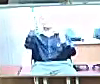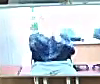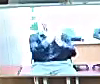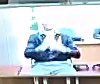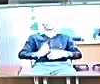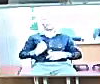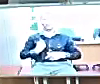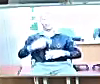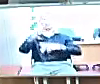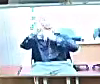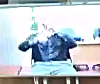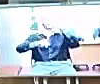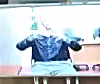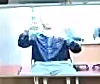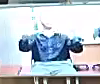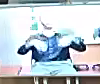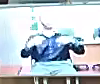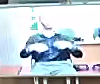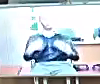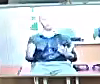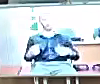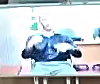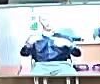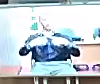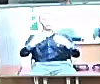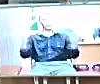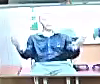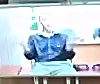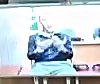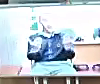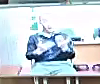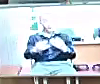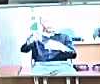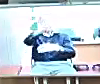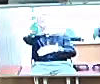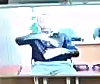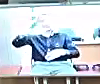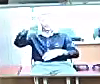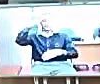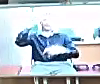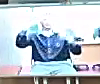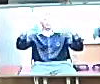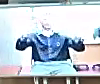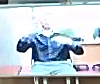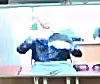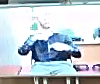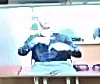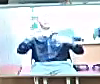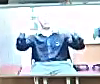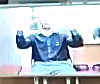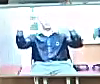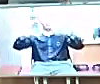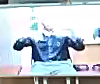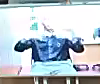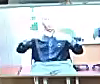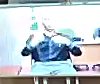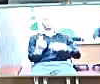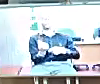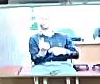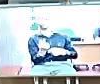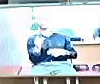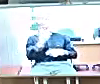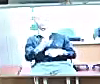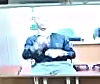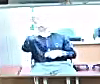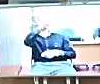popular ainda porque nesses momentos e quem mais sabe onde deve ser colocado o recurso é o povo vocês tenham